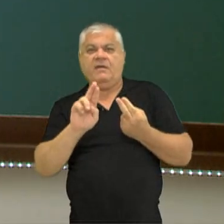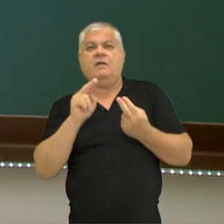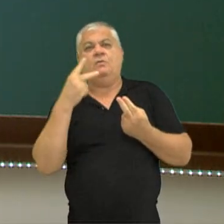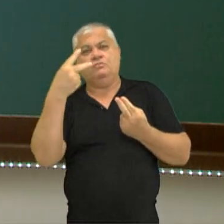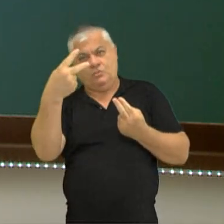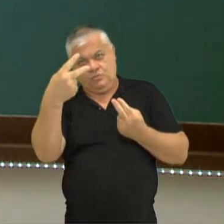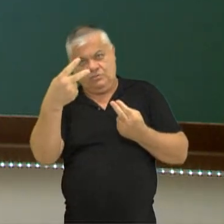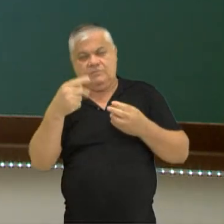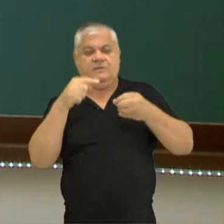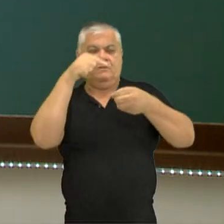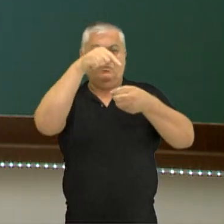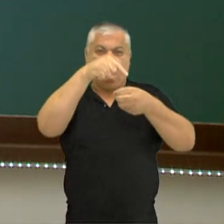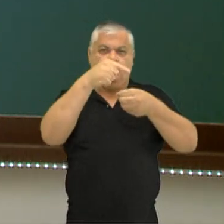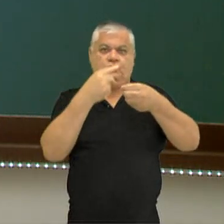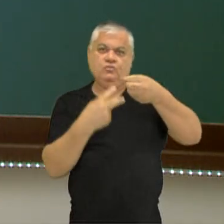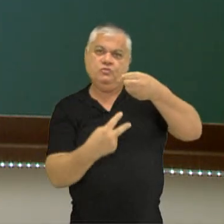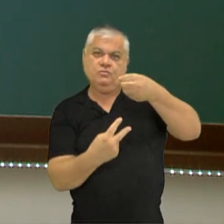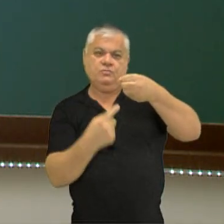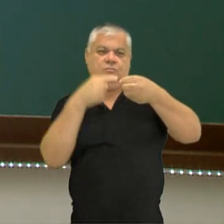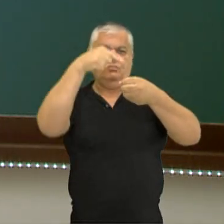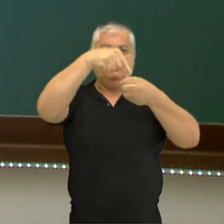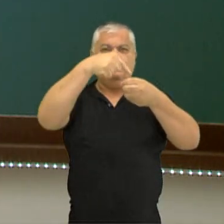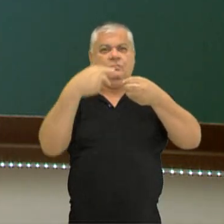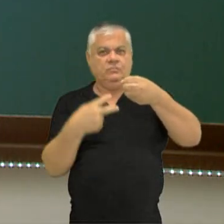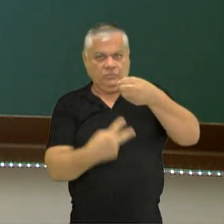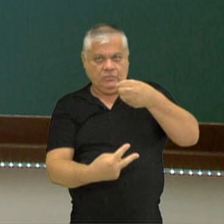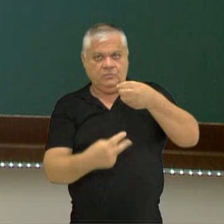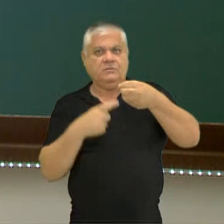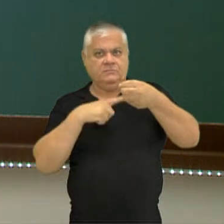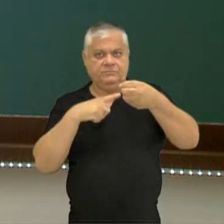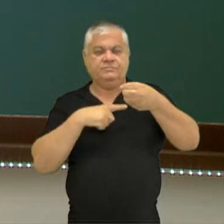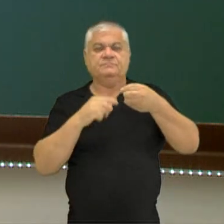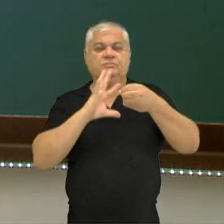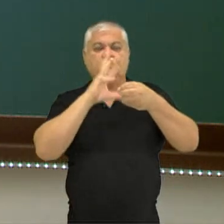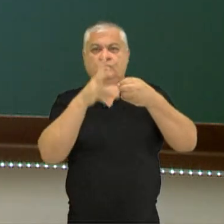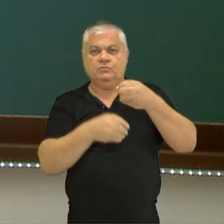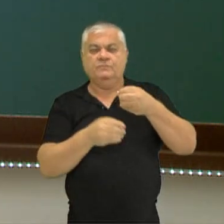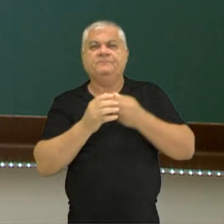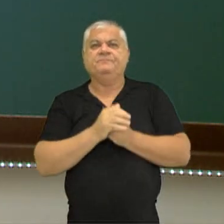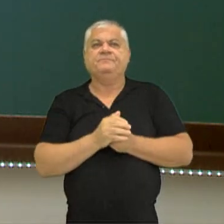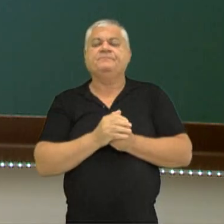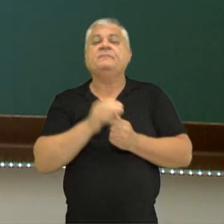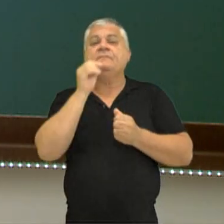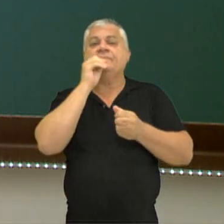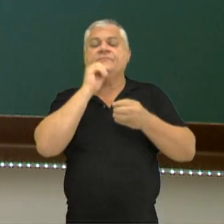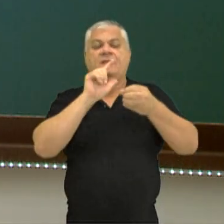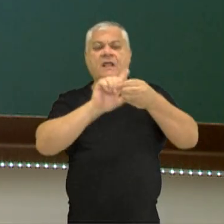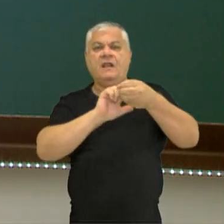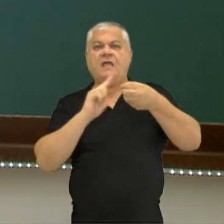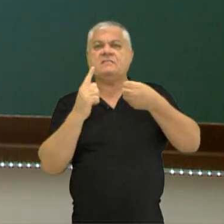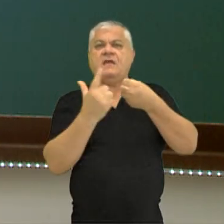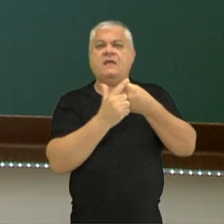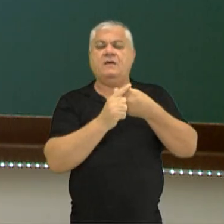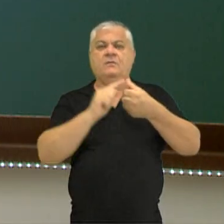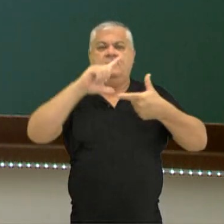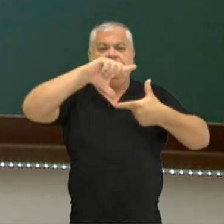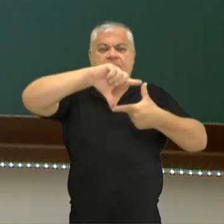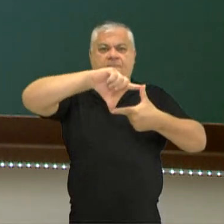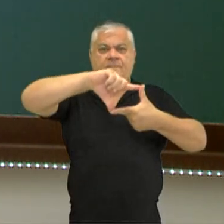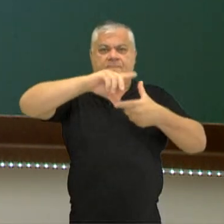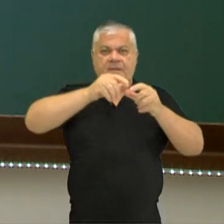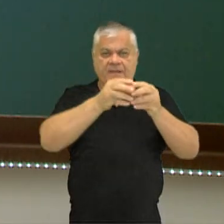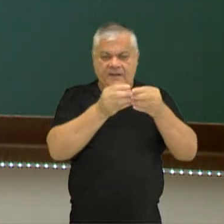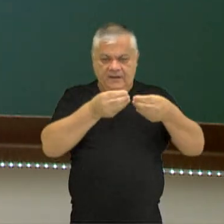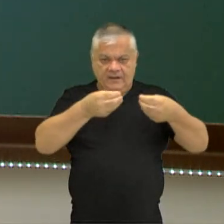temos que multiplicar duas áreas da base quando a gente for calcular a superfície total. E a área lateral, este lado